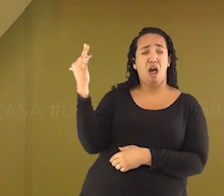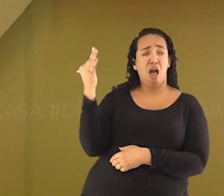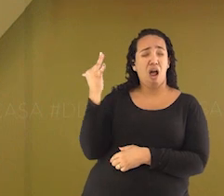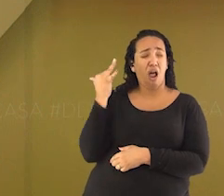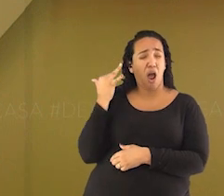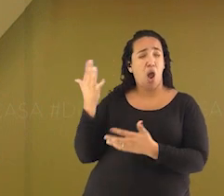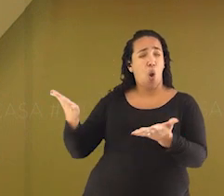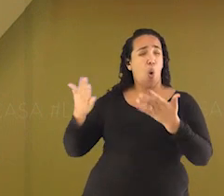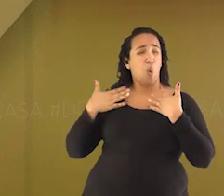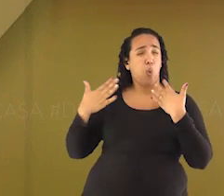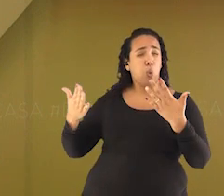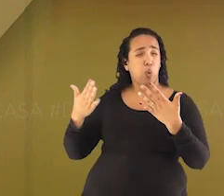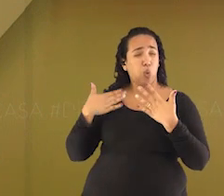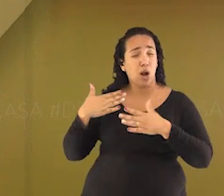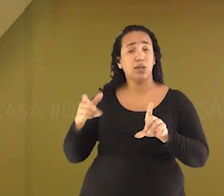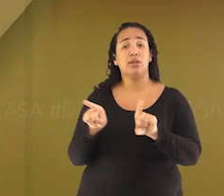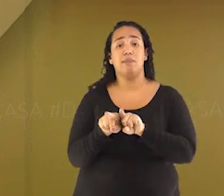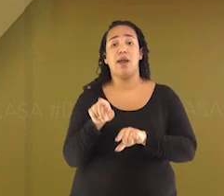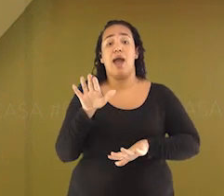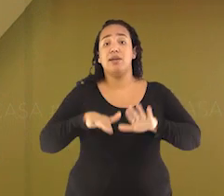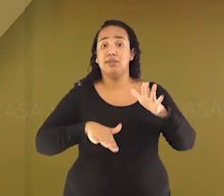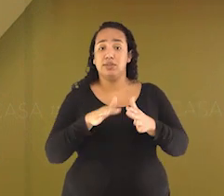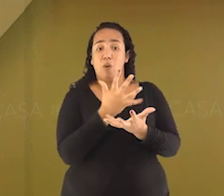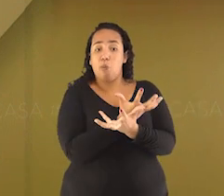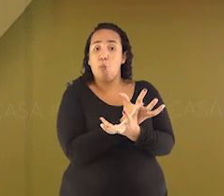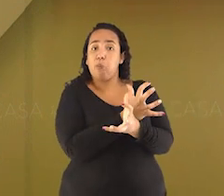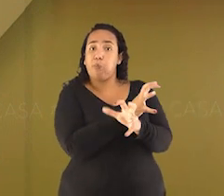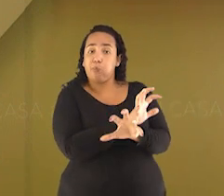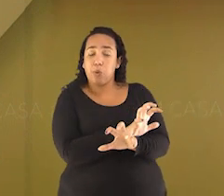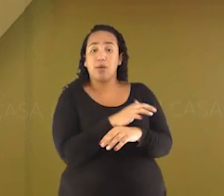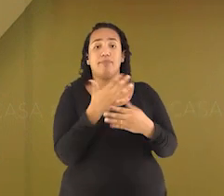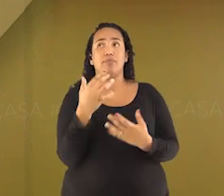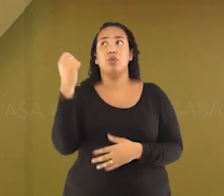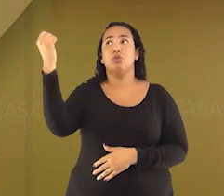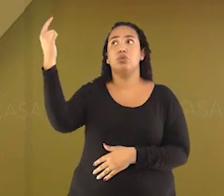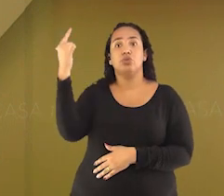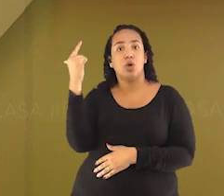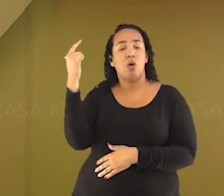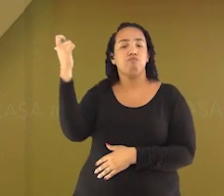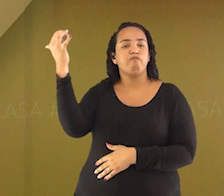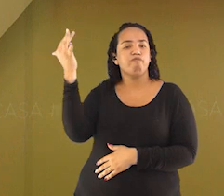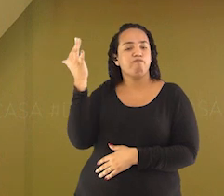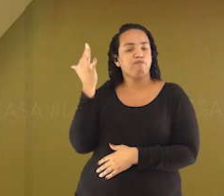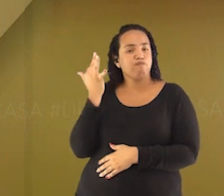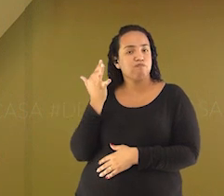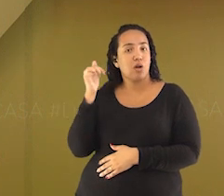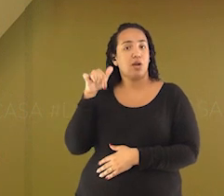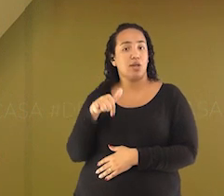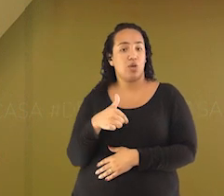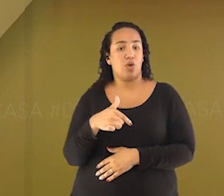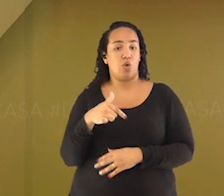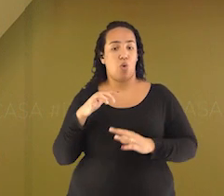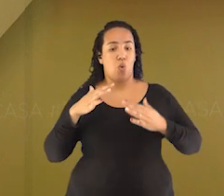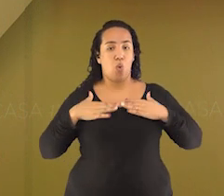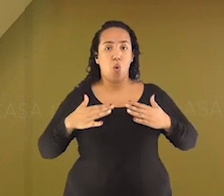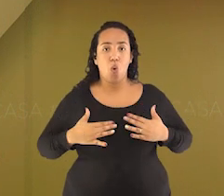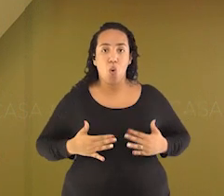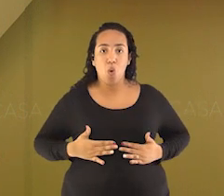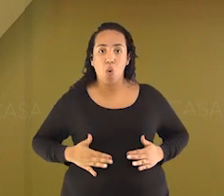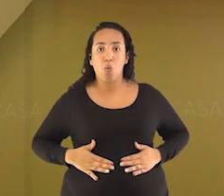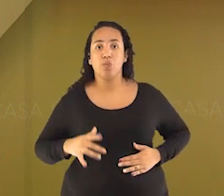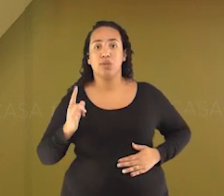clima e calor que pode ser até desértico em algumas regiões. A exposição ao sol estimula a produção de vitamina D em nosso